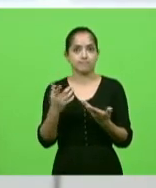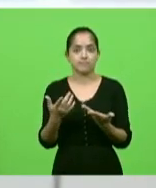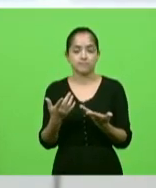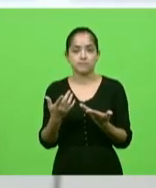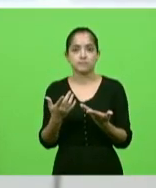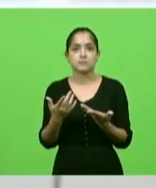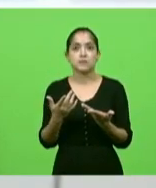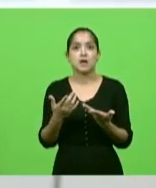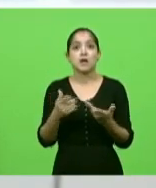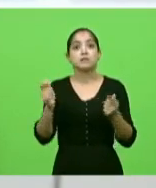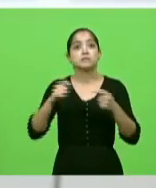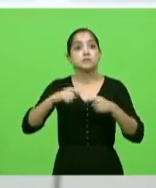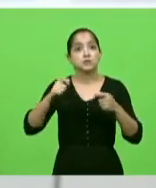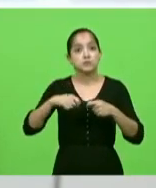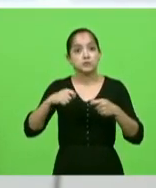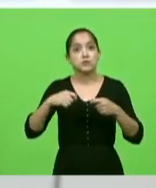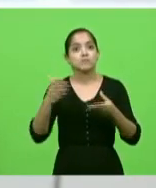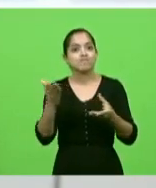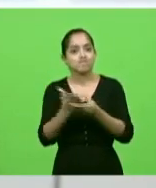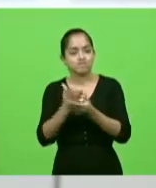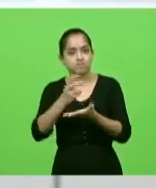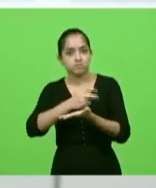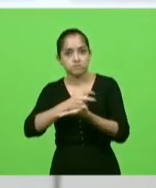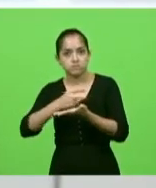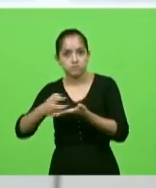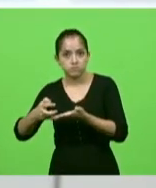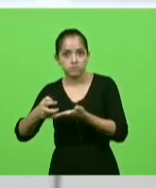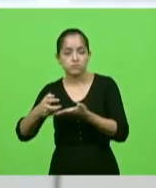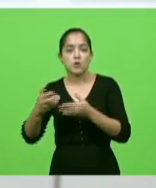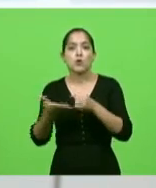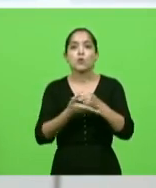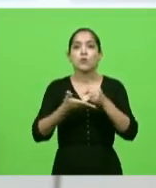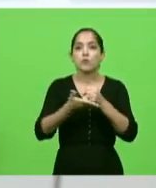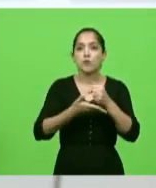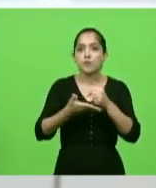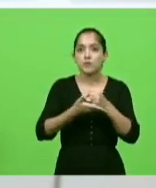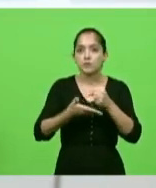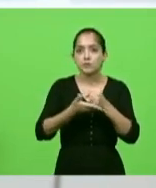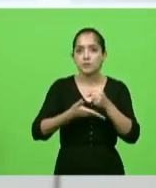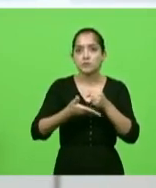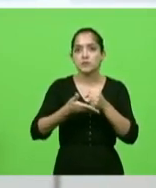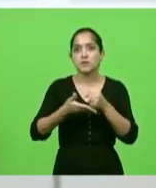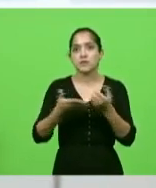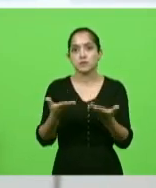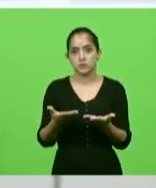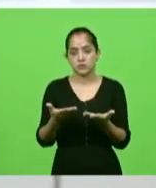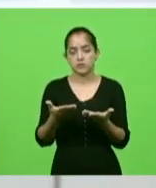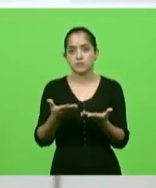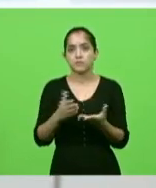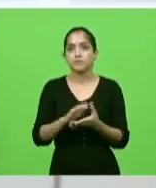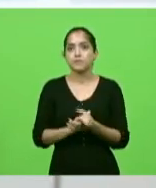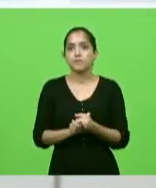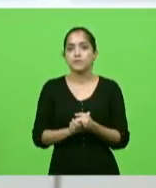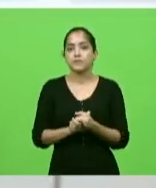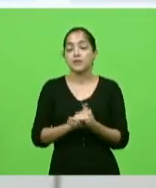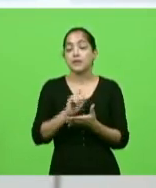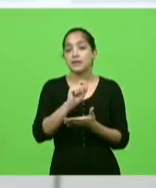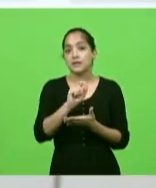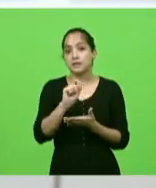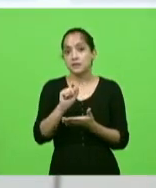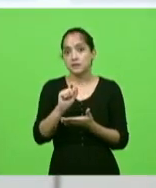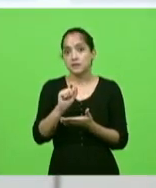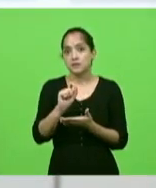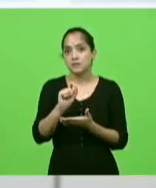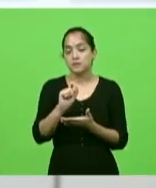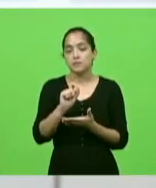ver se ia admitir o processamento do impeachment com fundamento do princípio in dubio pro societate que os